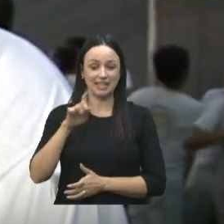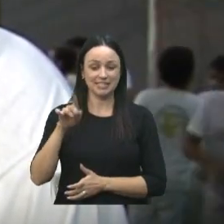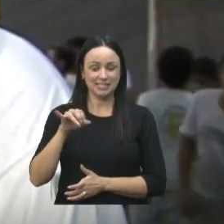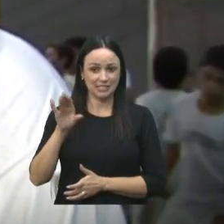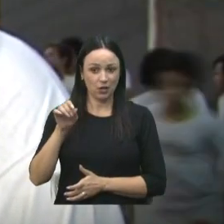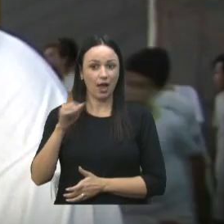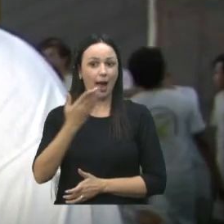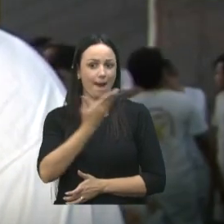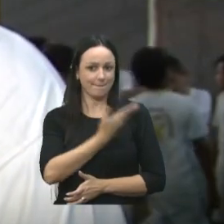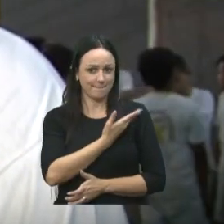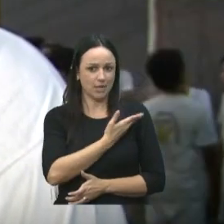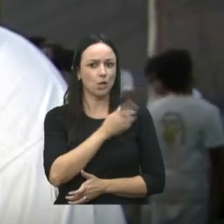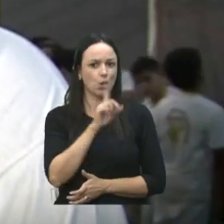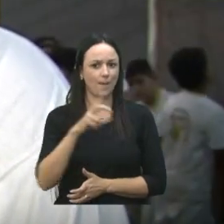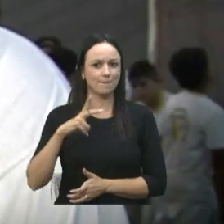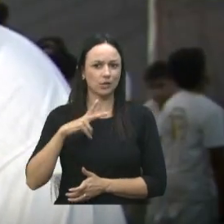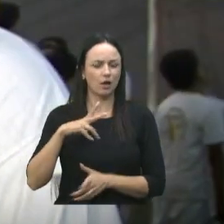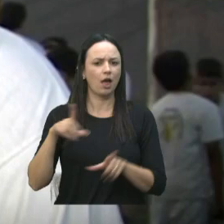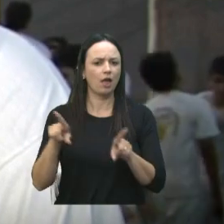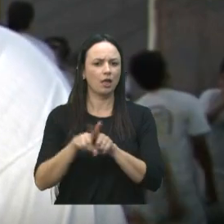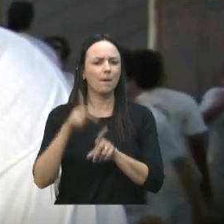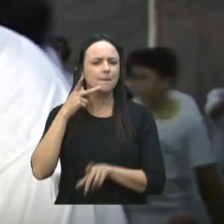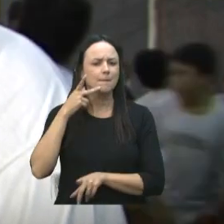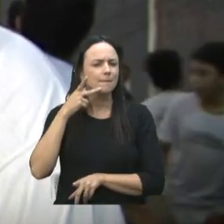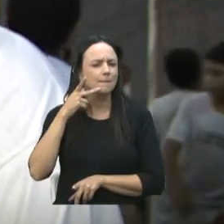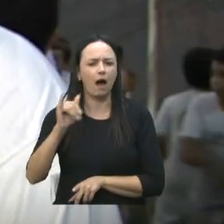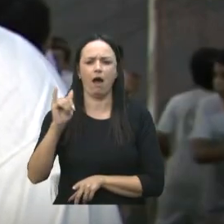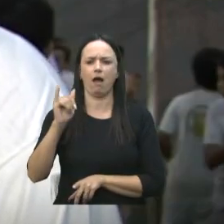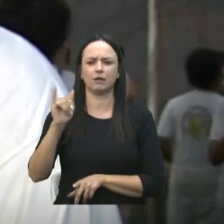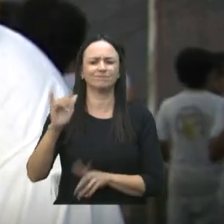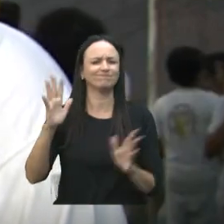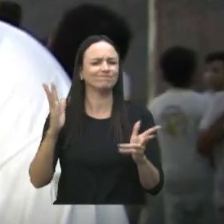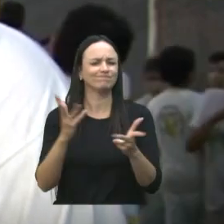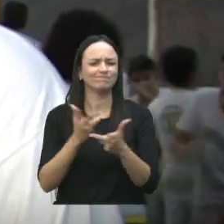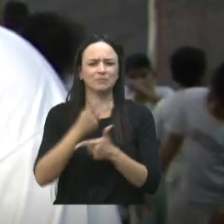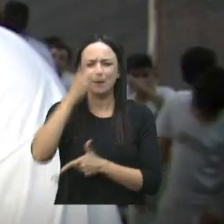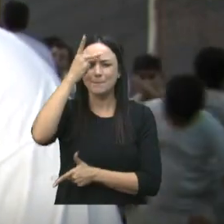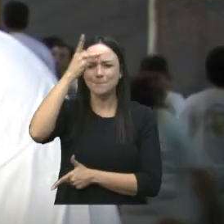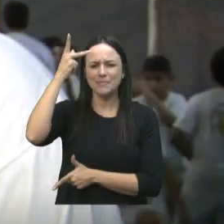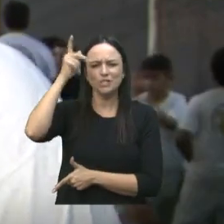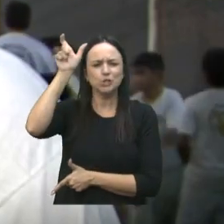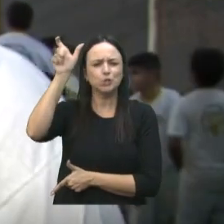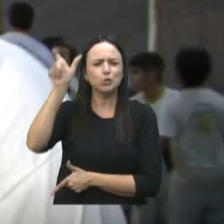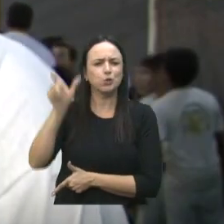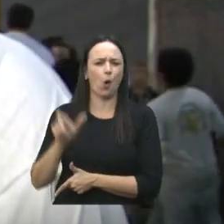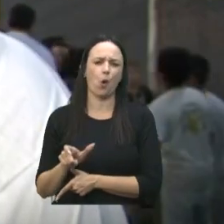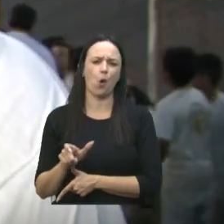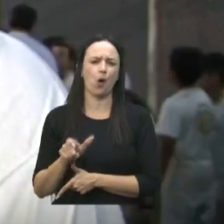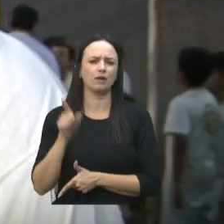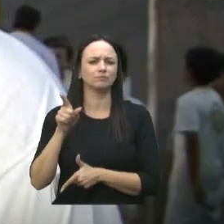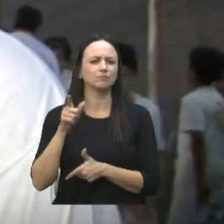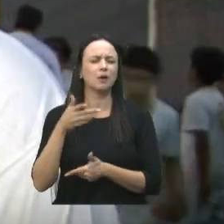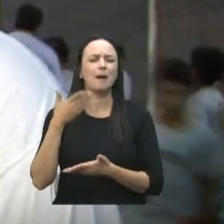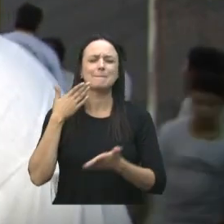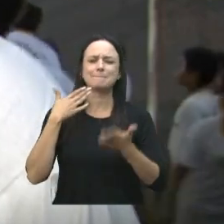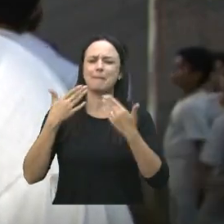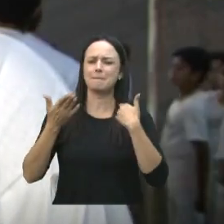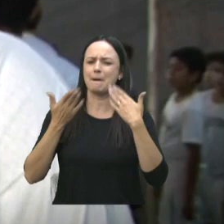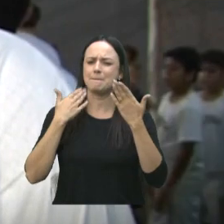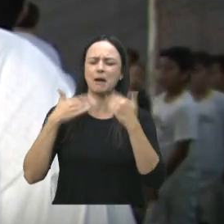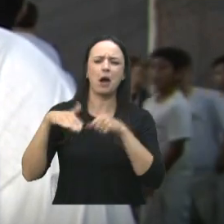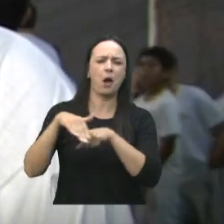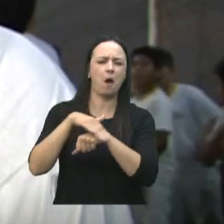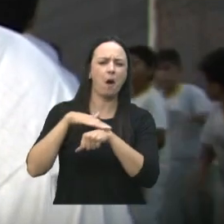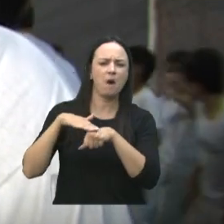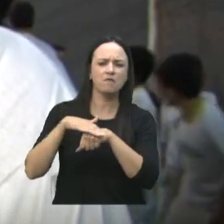em particular, ele é um pai, uma excelente pessoa, maravilhosa. Sempre altas conversas, boa. Uma pessoa